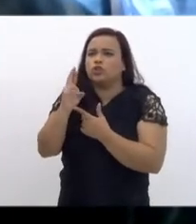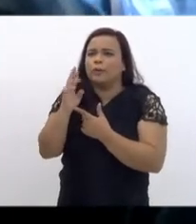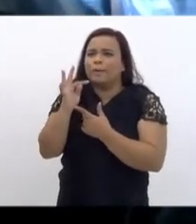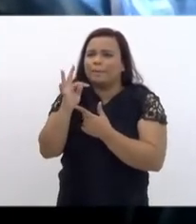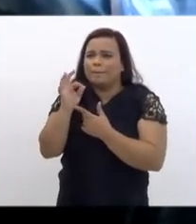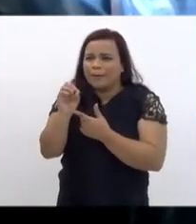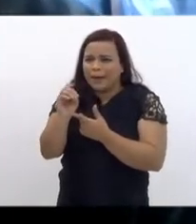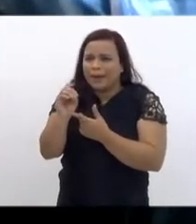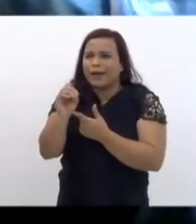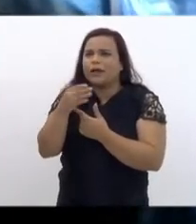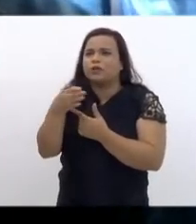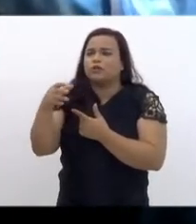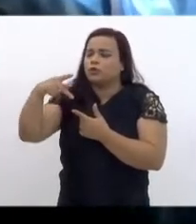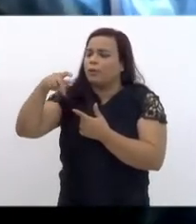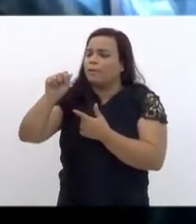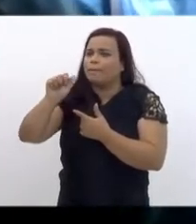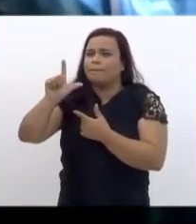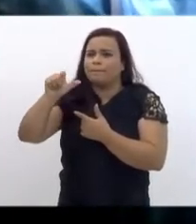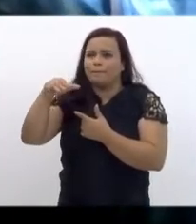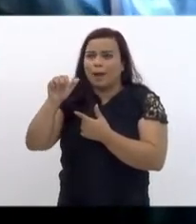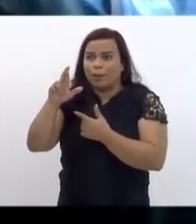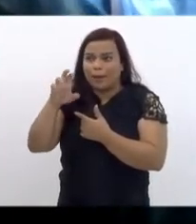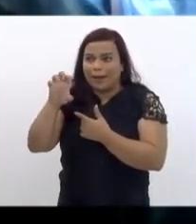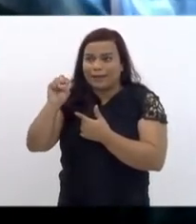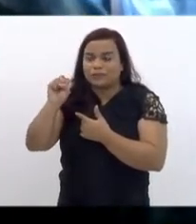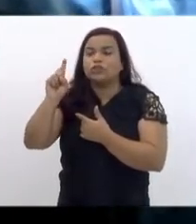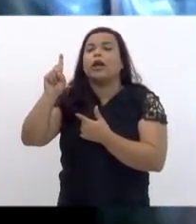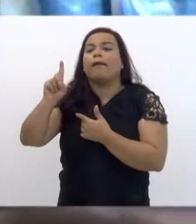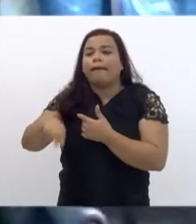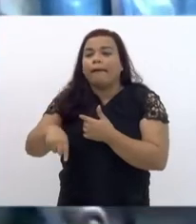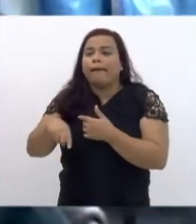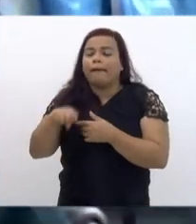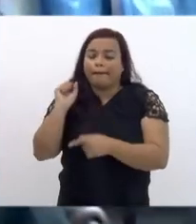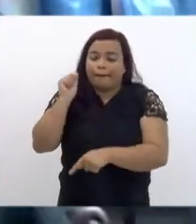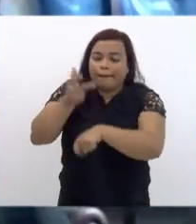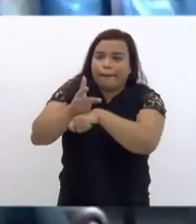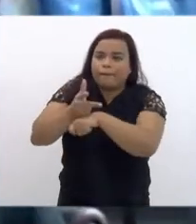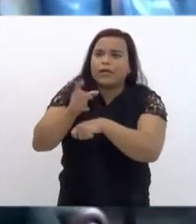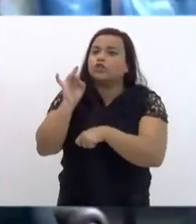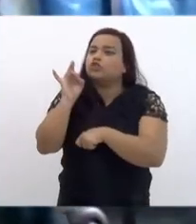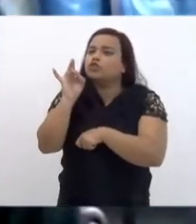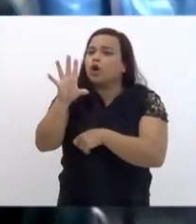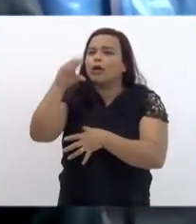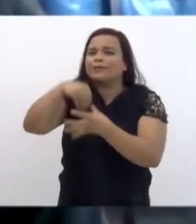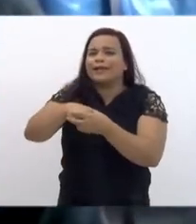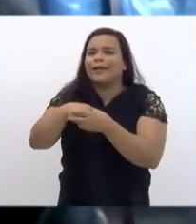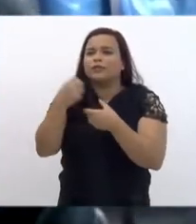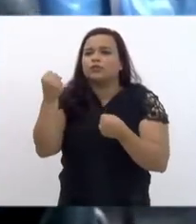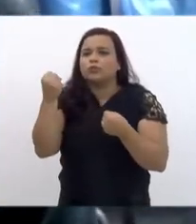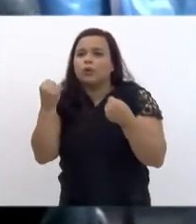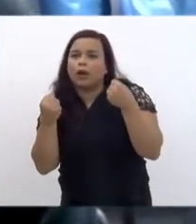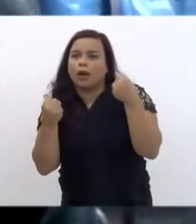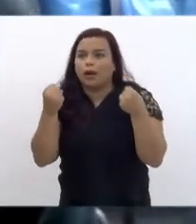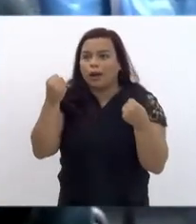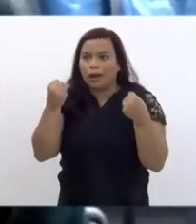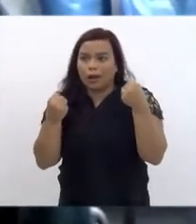em viatura. Ponto. Só em viatura. A minha lei é câmera em